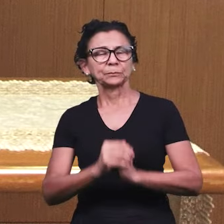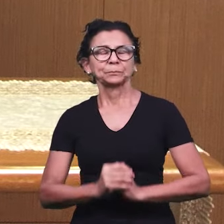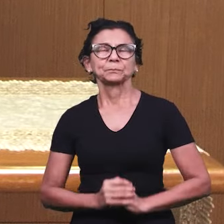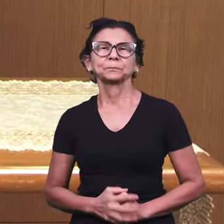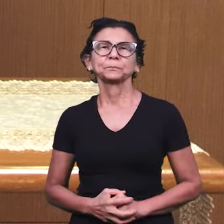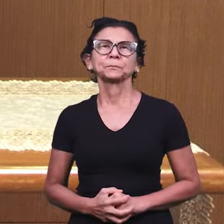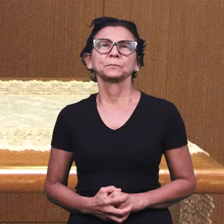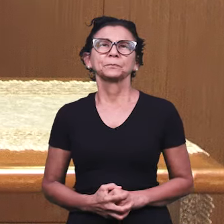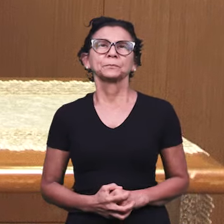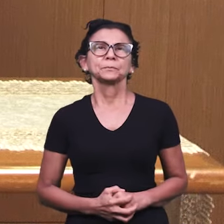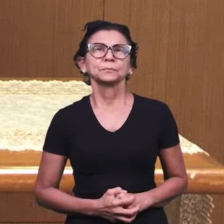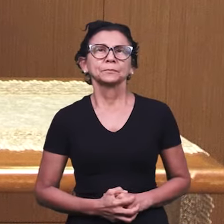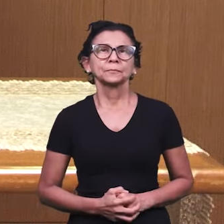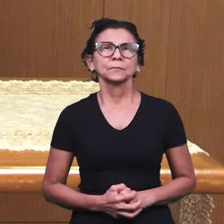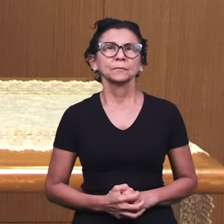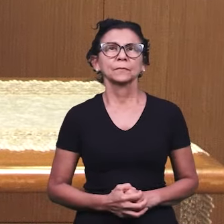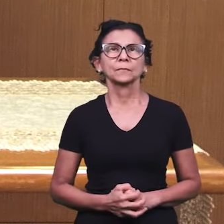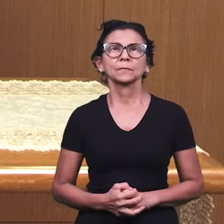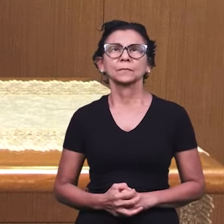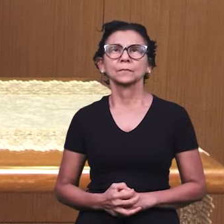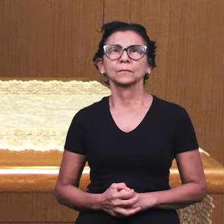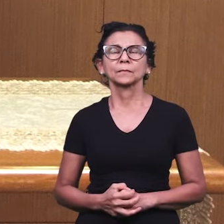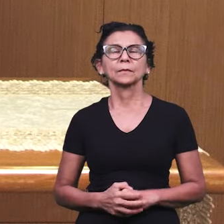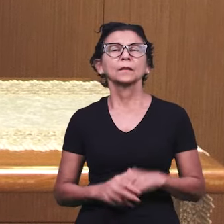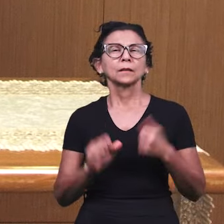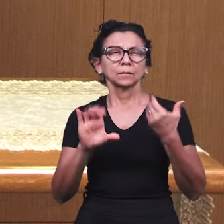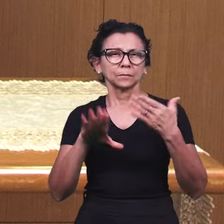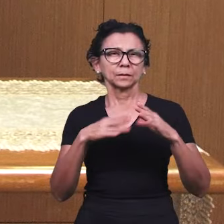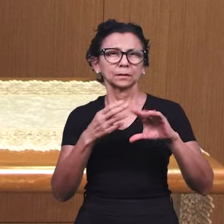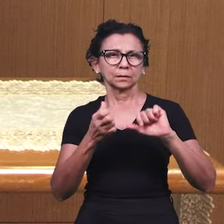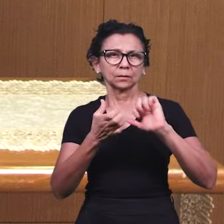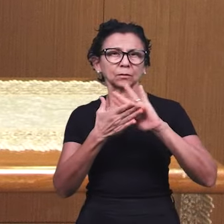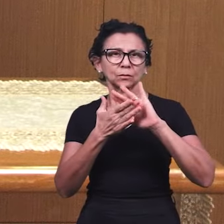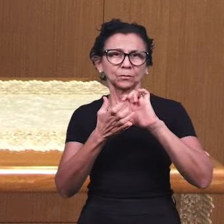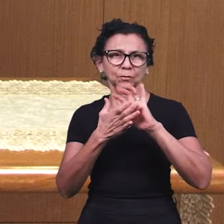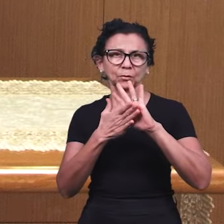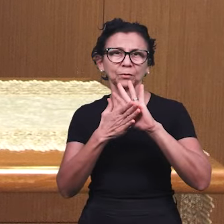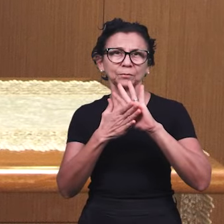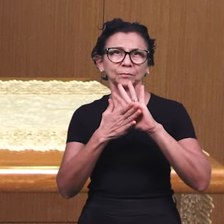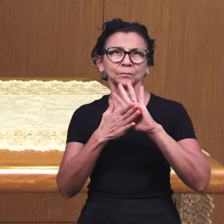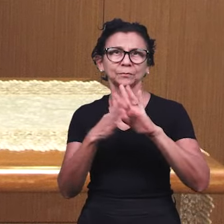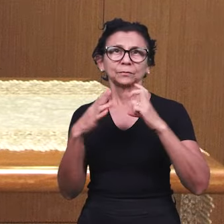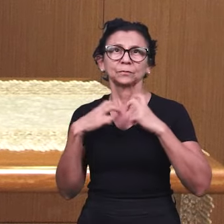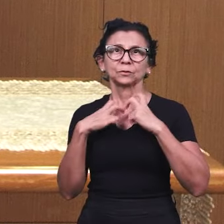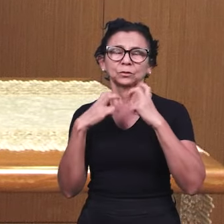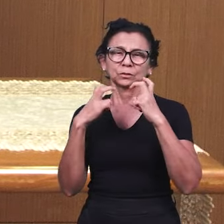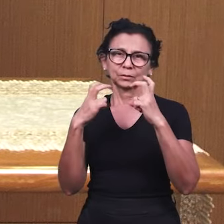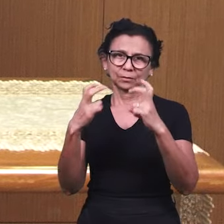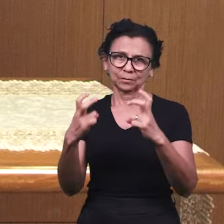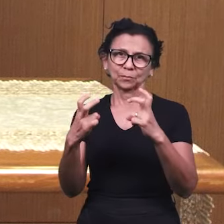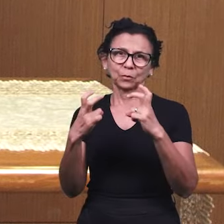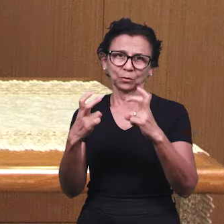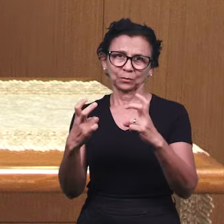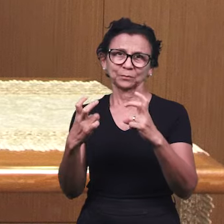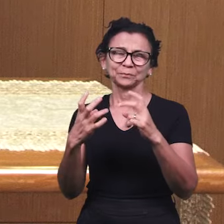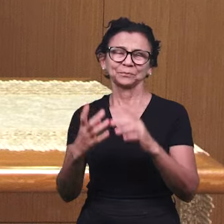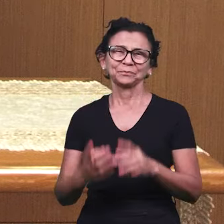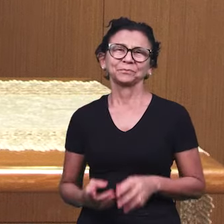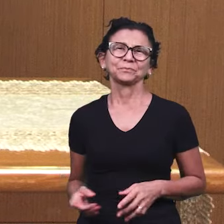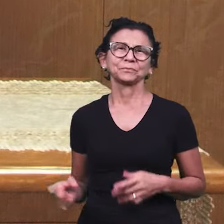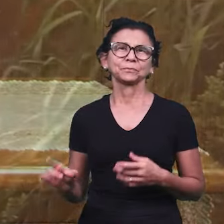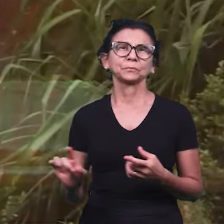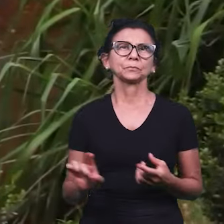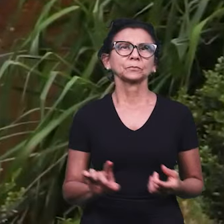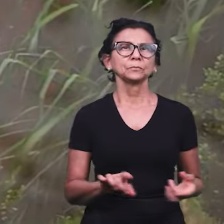Amém. Glória a Jesus. Vamos cantar um hino de clamor. Participe conosco, que vamos cantar esse louvor.